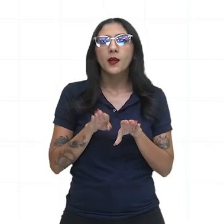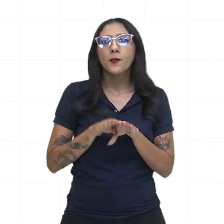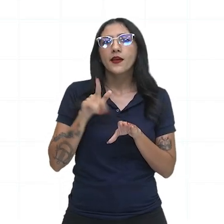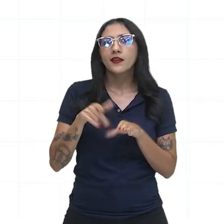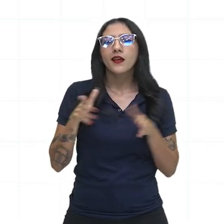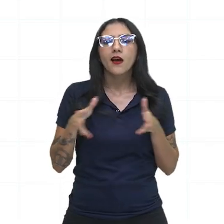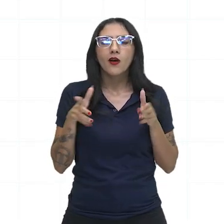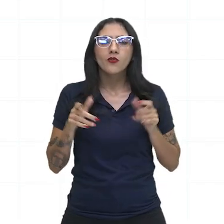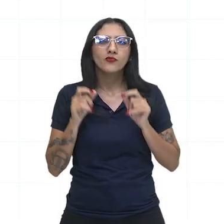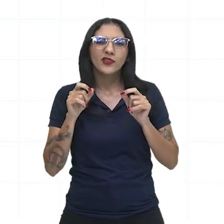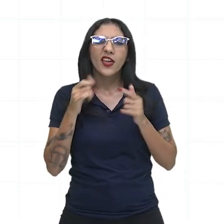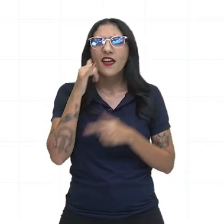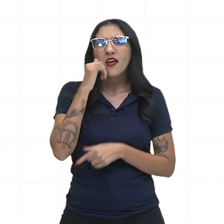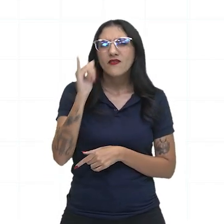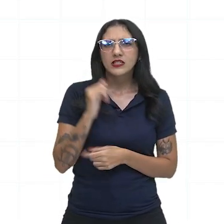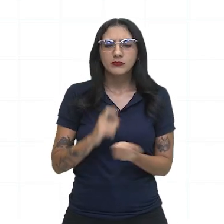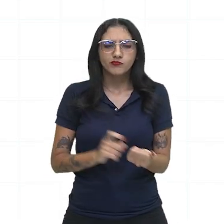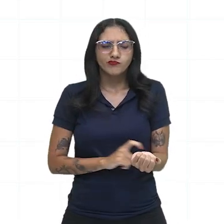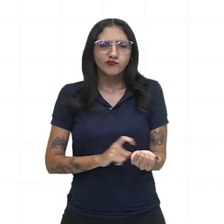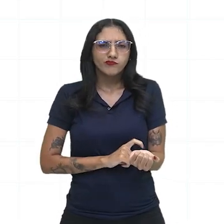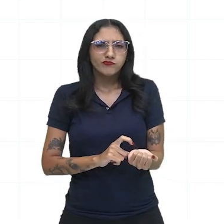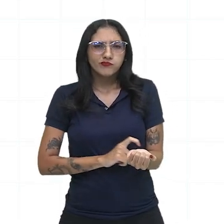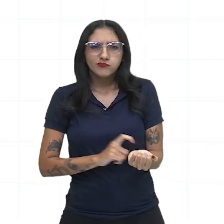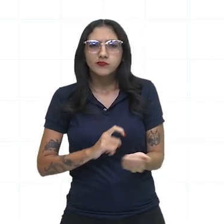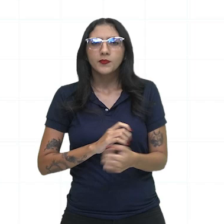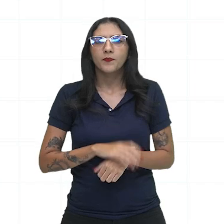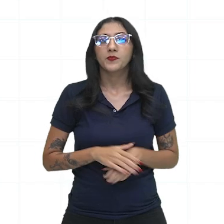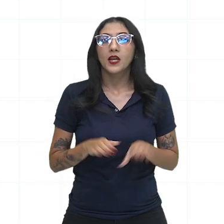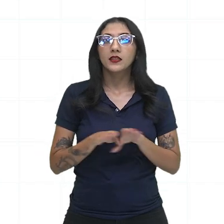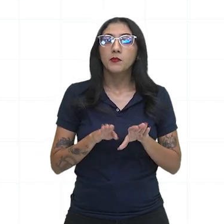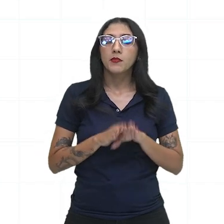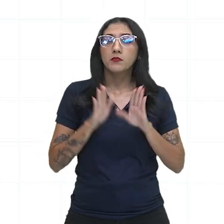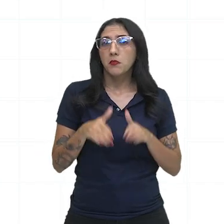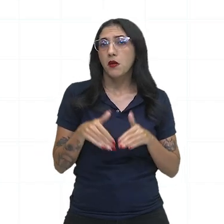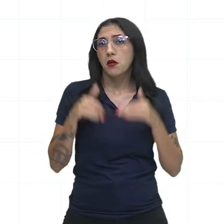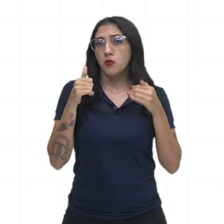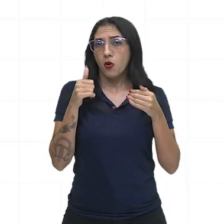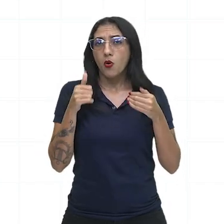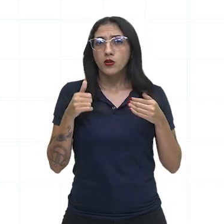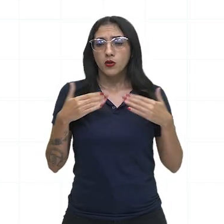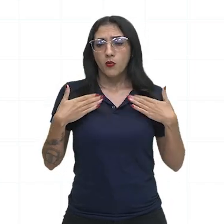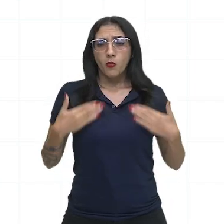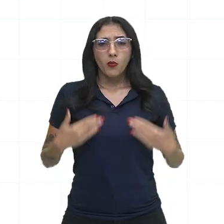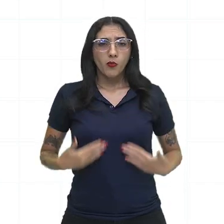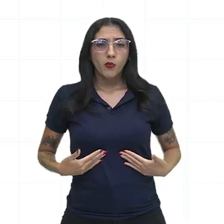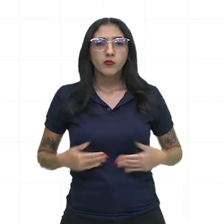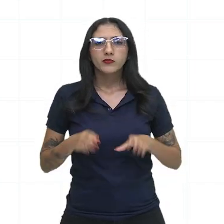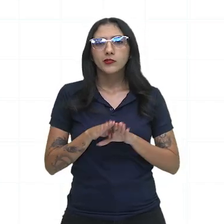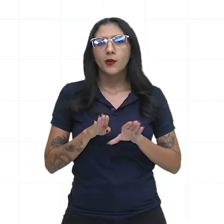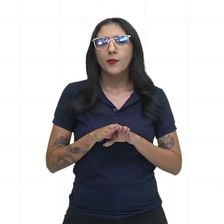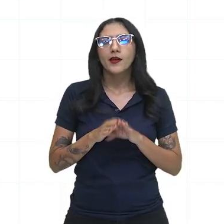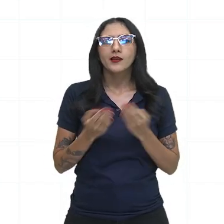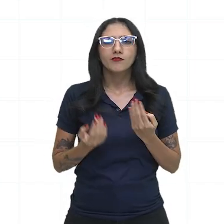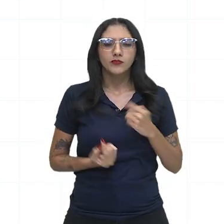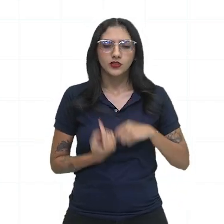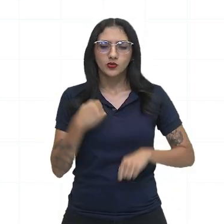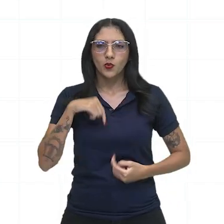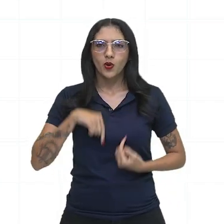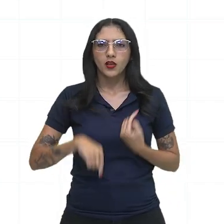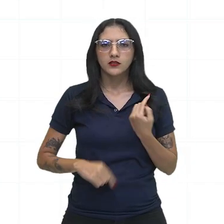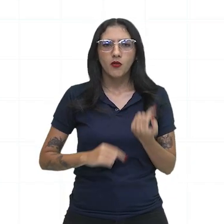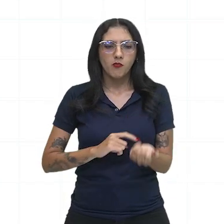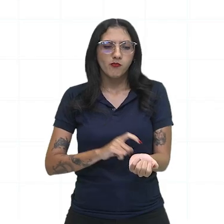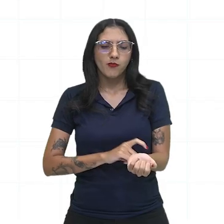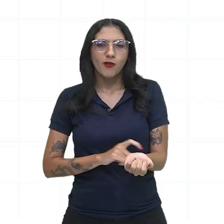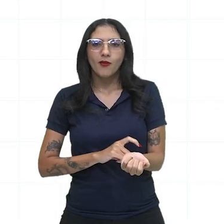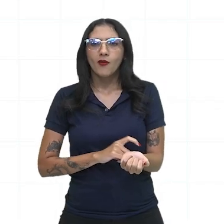ajuda a reduzir o estresse, mantém a forma física e melhora a circulação